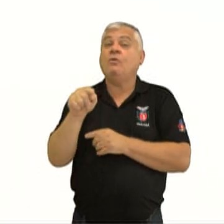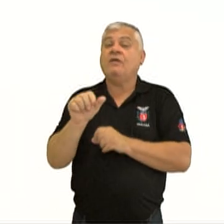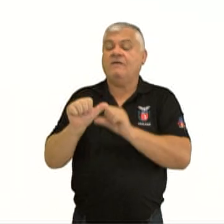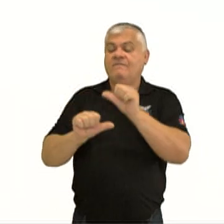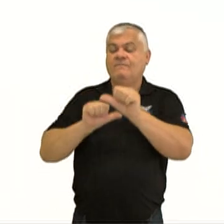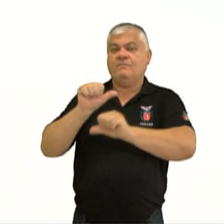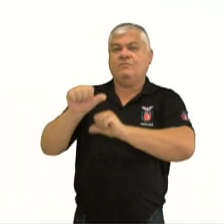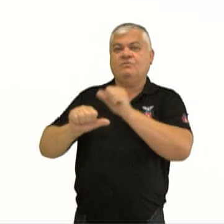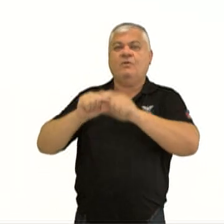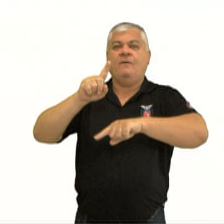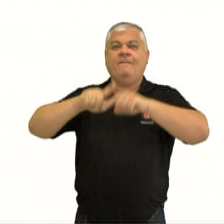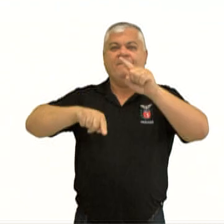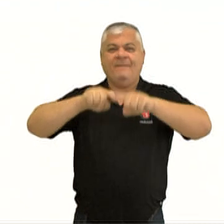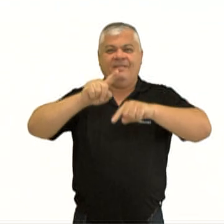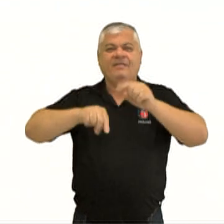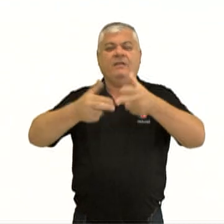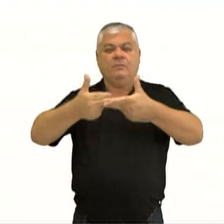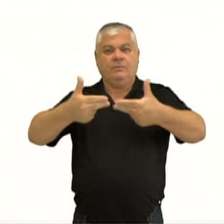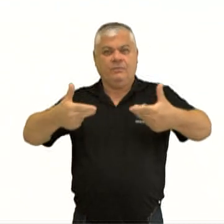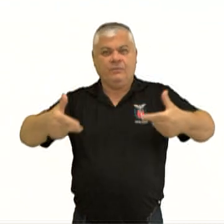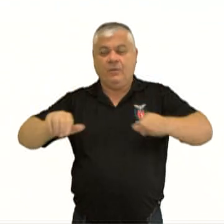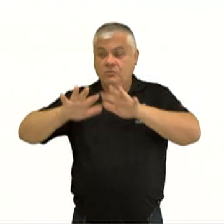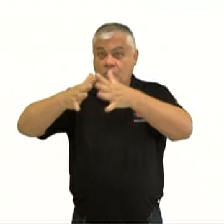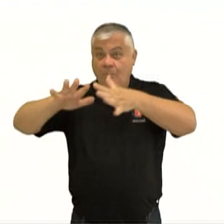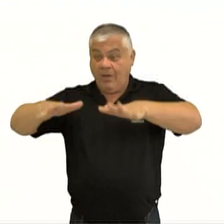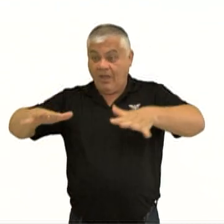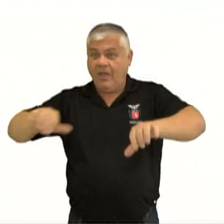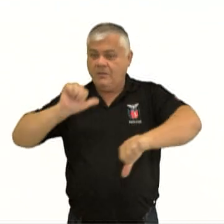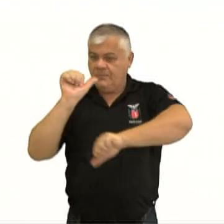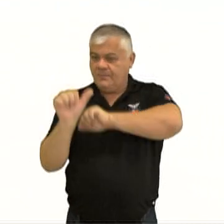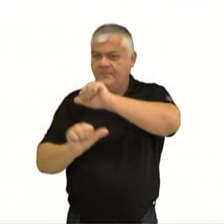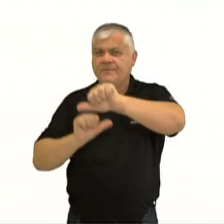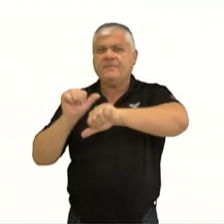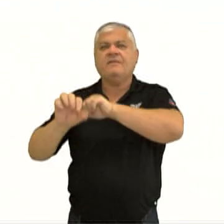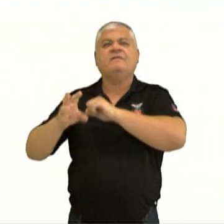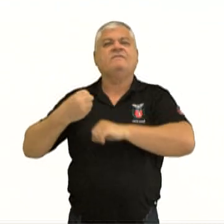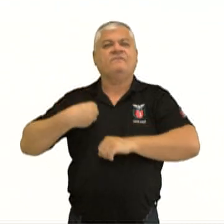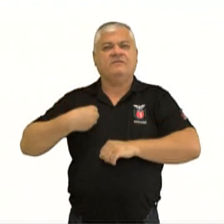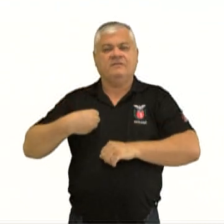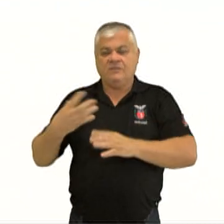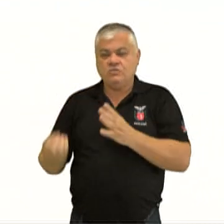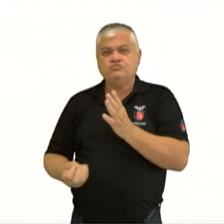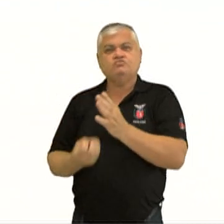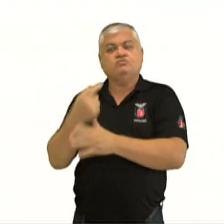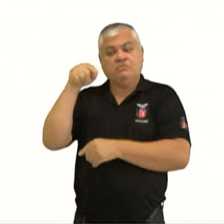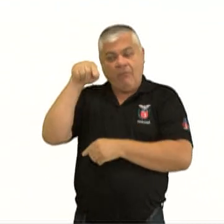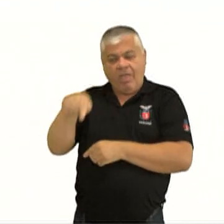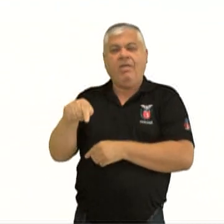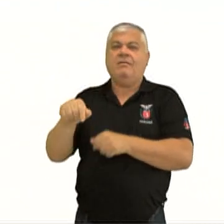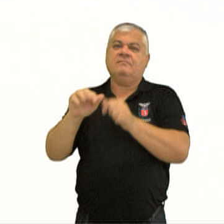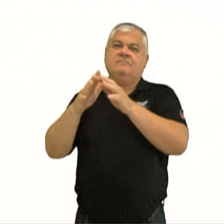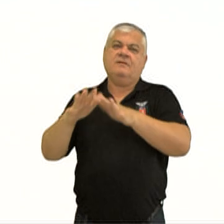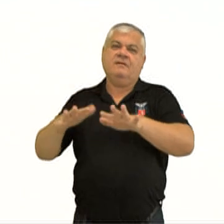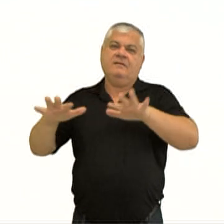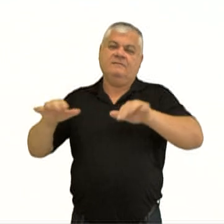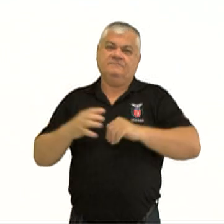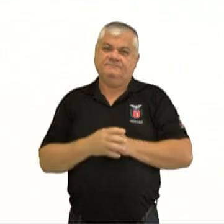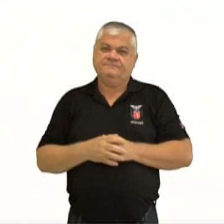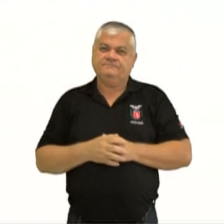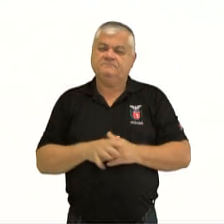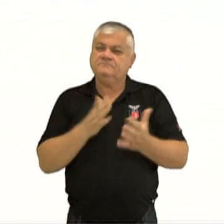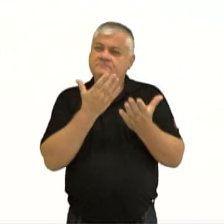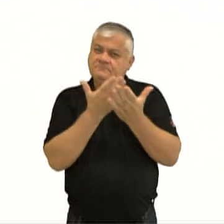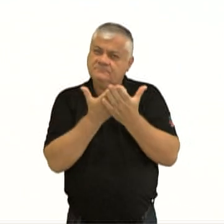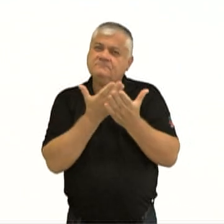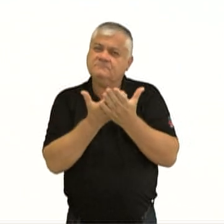de materiais presentes nos oceanos primitivos. Então os estudos dizem mais ou menos assim, que